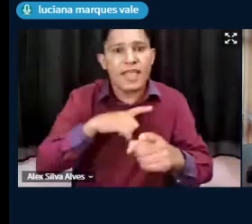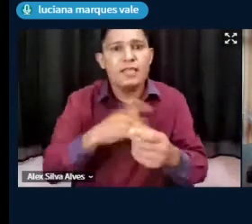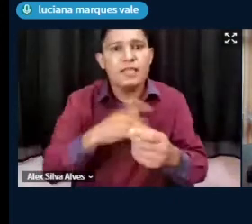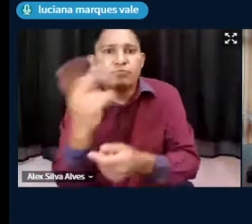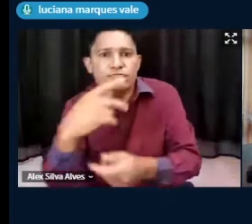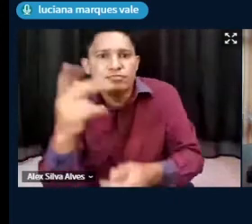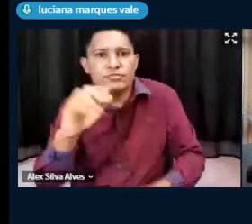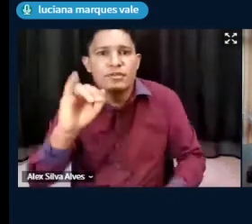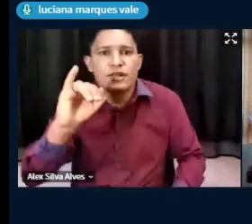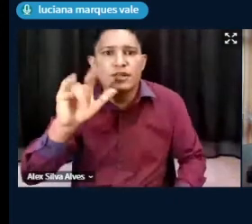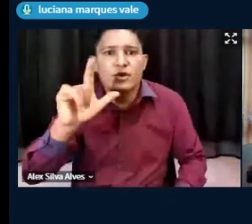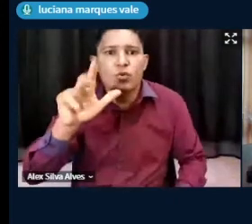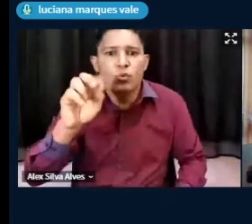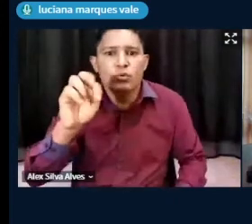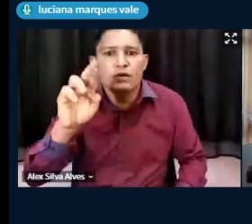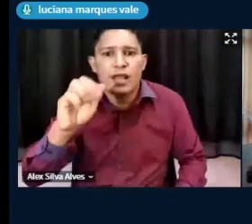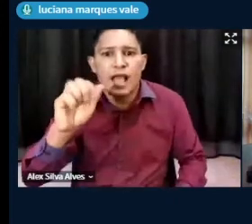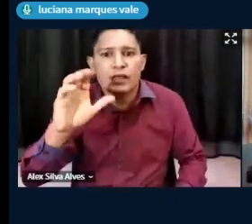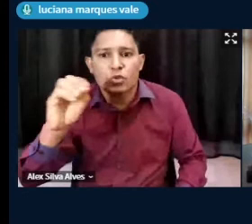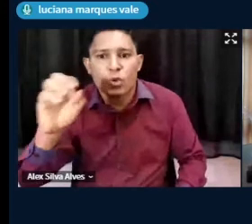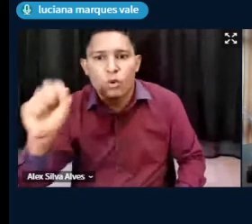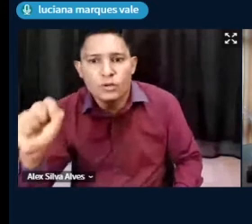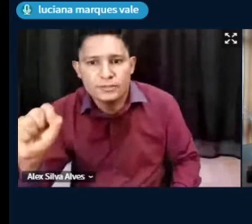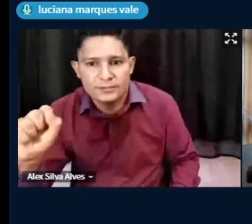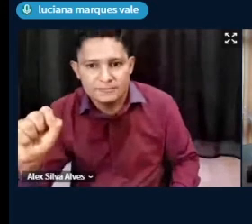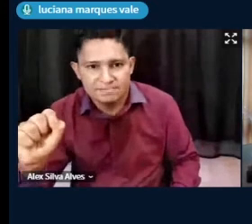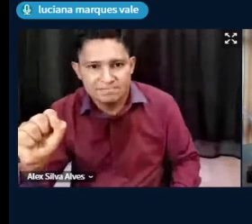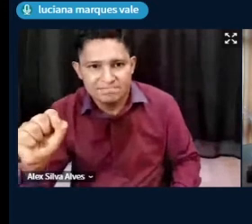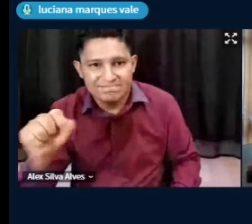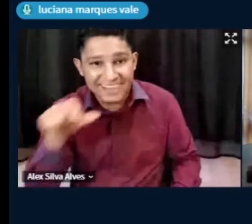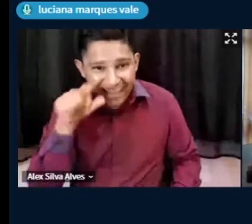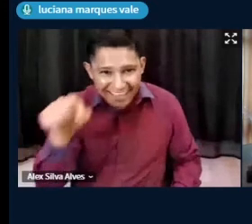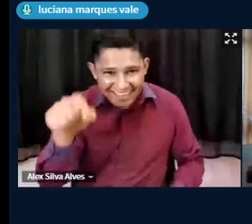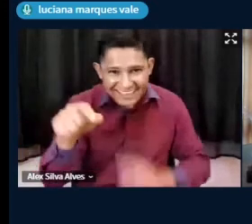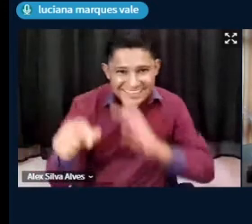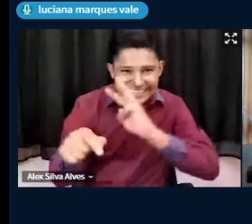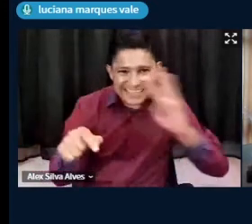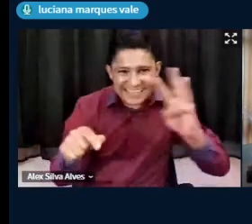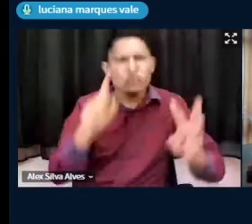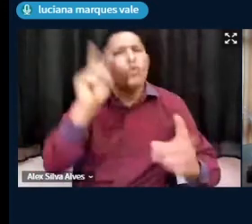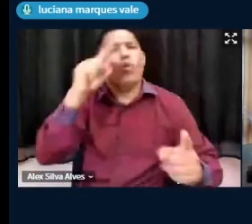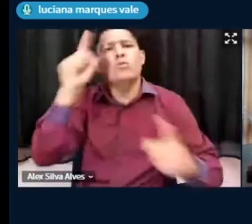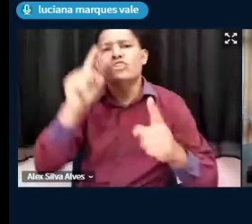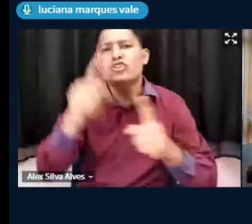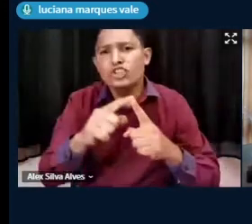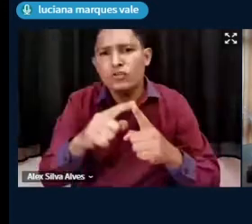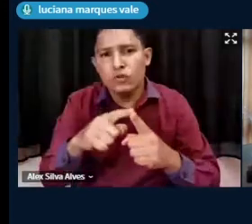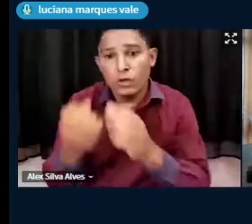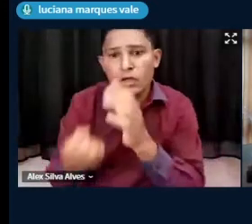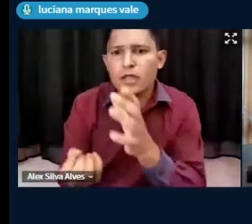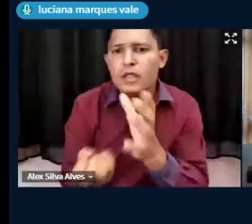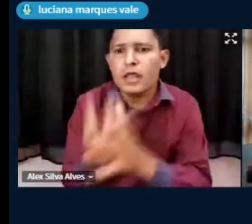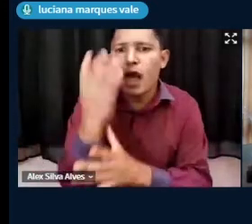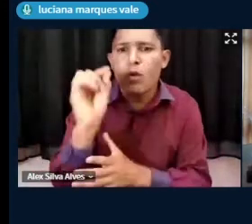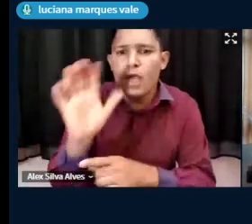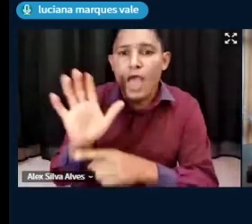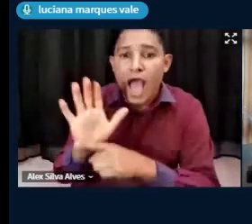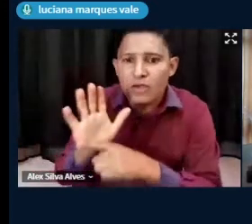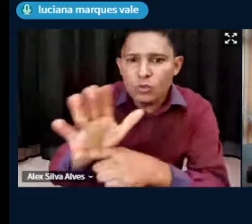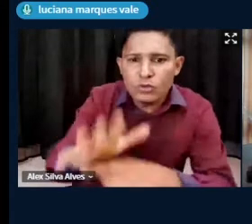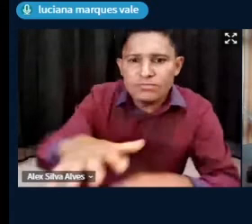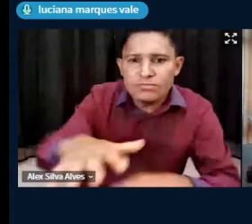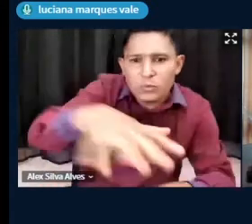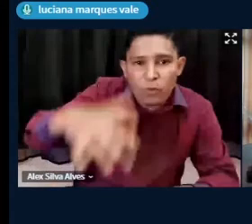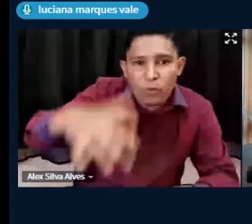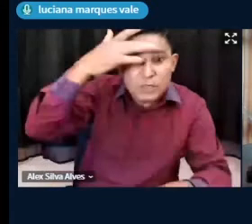Sinais Brasileira, assim como da língua portuguesa e as ilustrações. O TBL foi desenvolvido